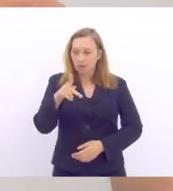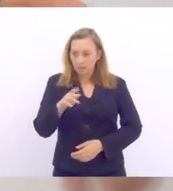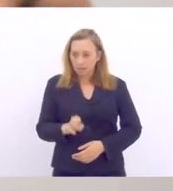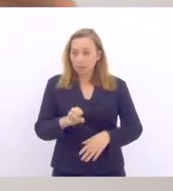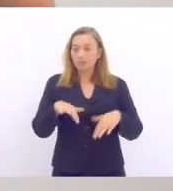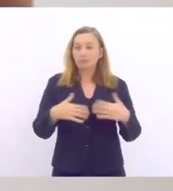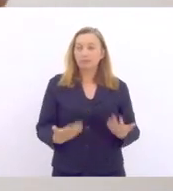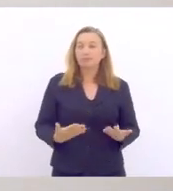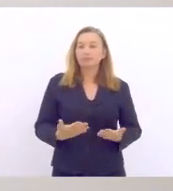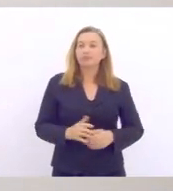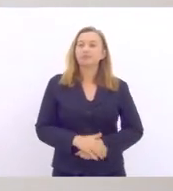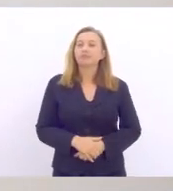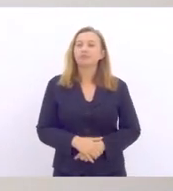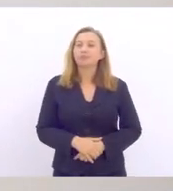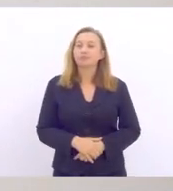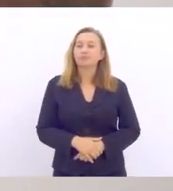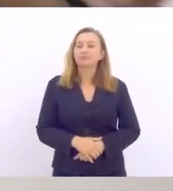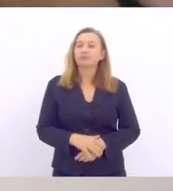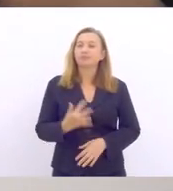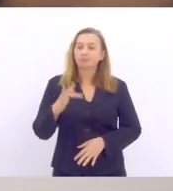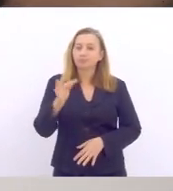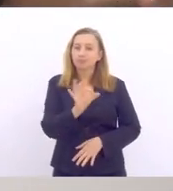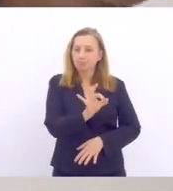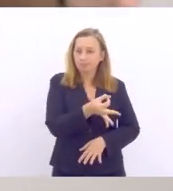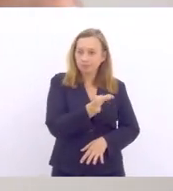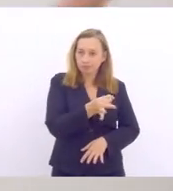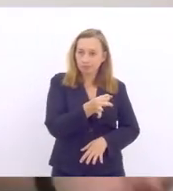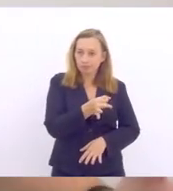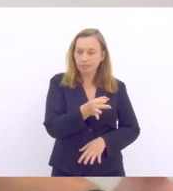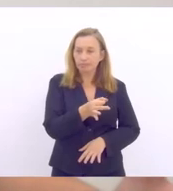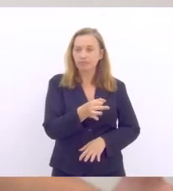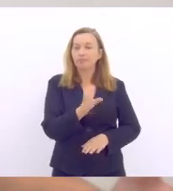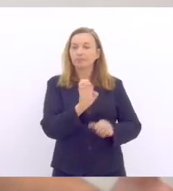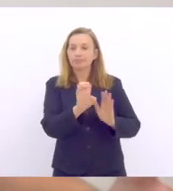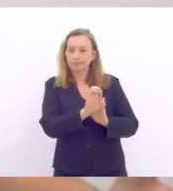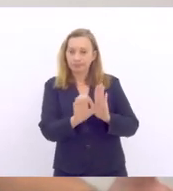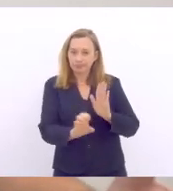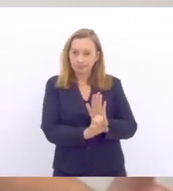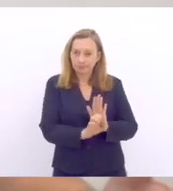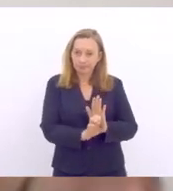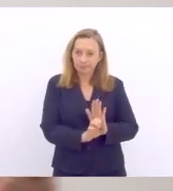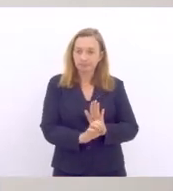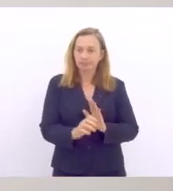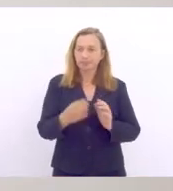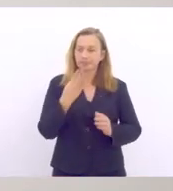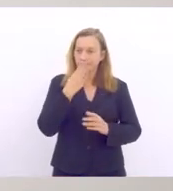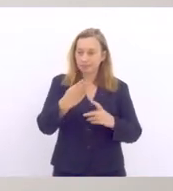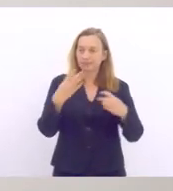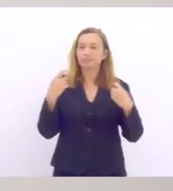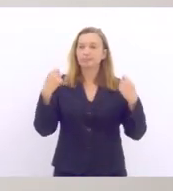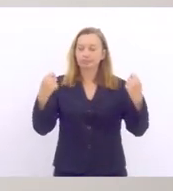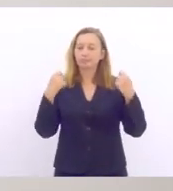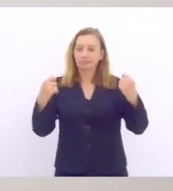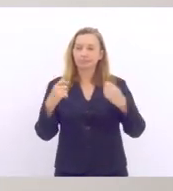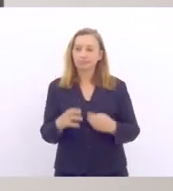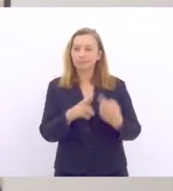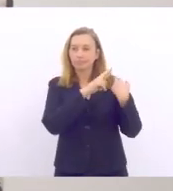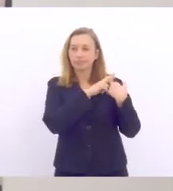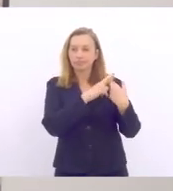Em cumprimento a uma previsão legal ali do Estatuto do Torcedor. Né? Então, o responsável por esse